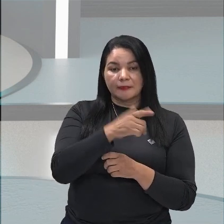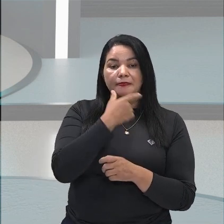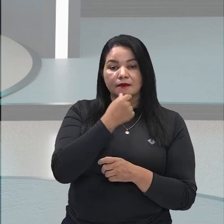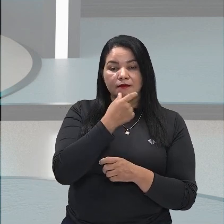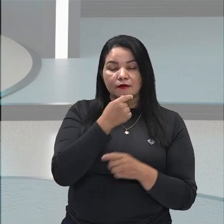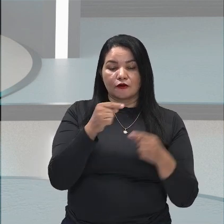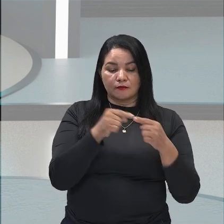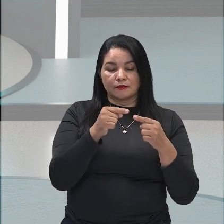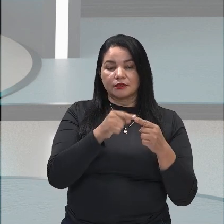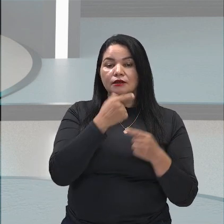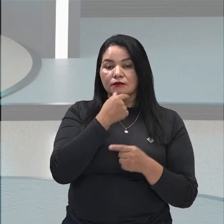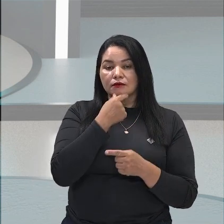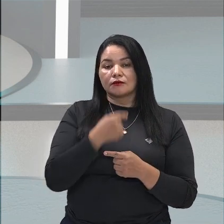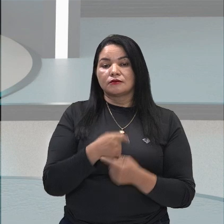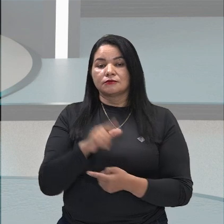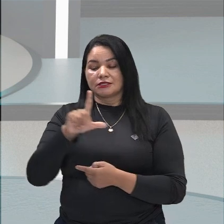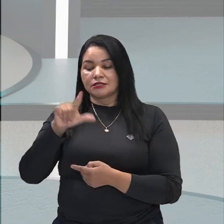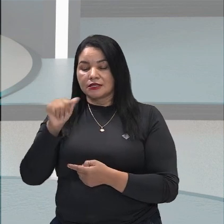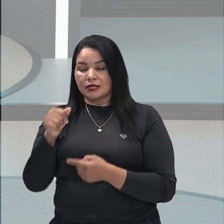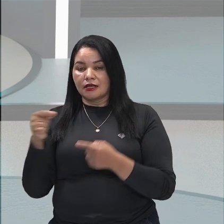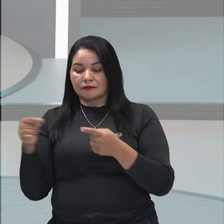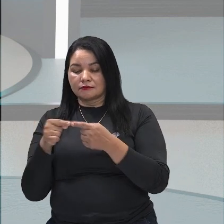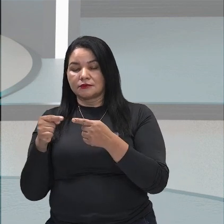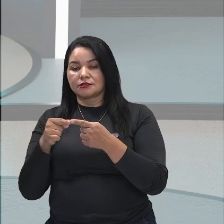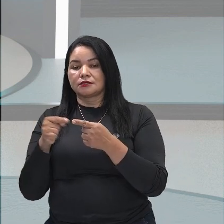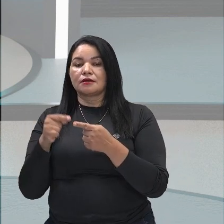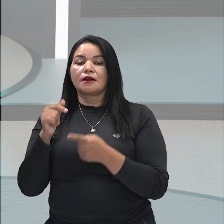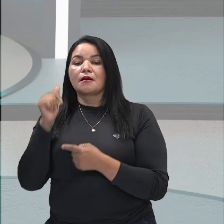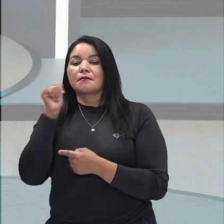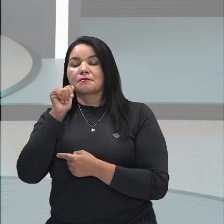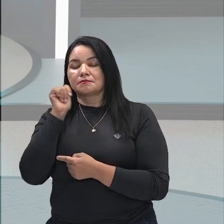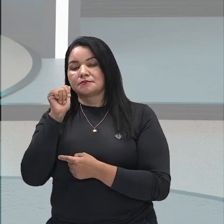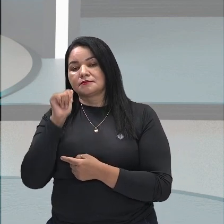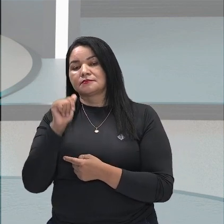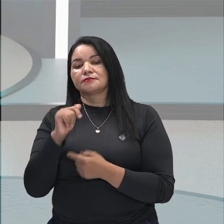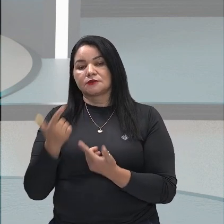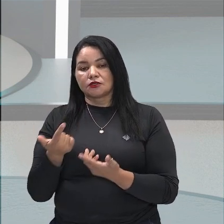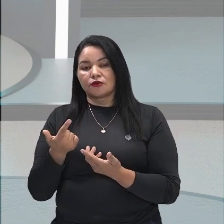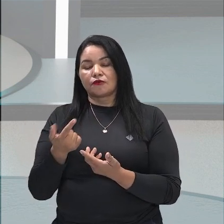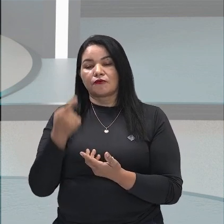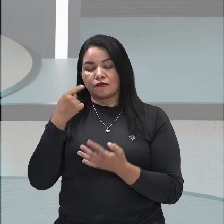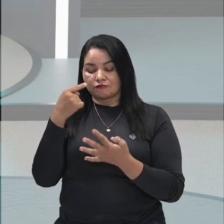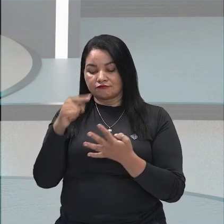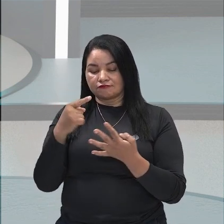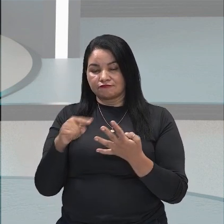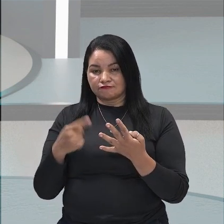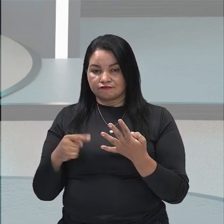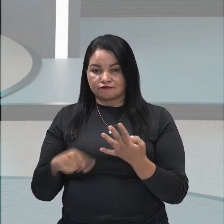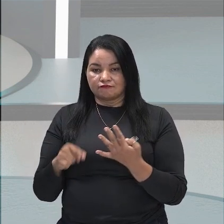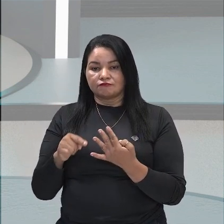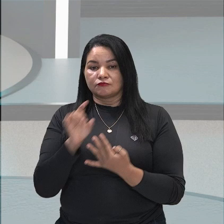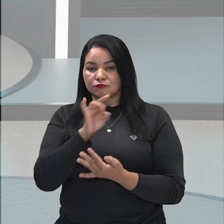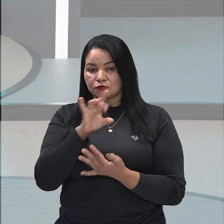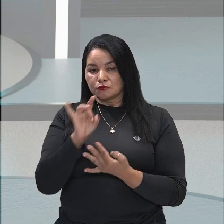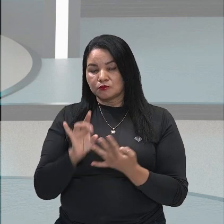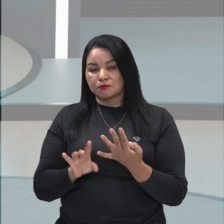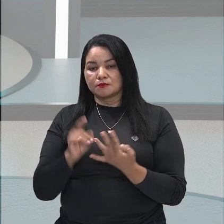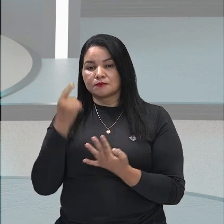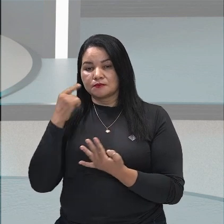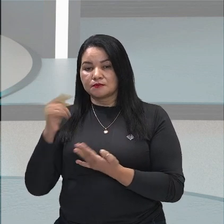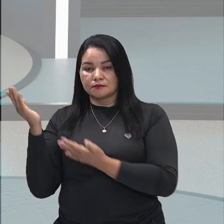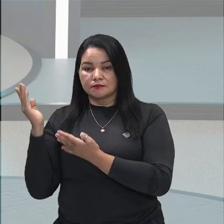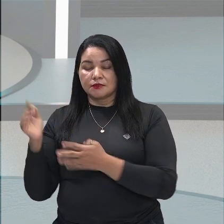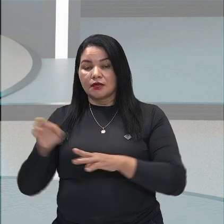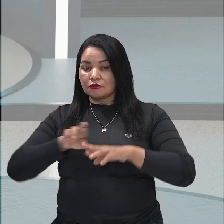abeja reina, el padrino e la madrina. Então, masculino e o feminino aqui, completamente